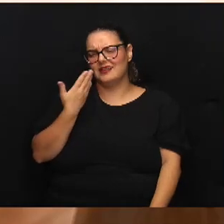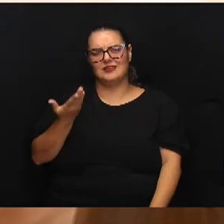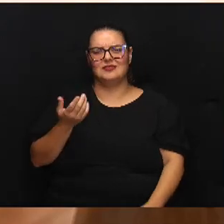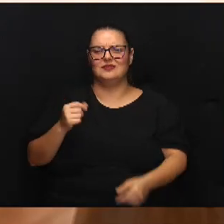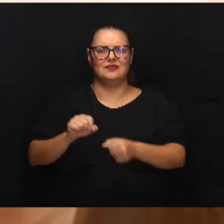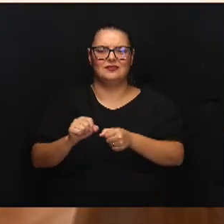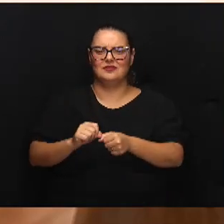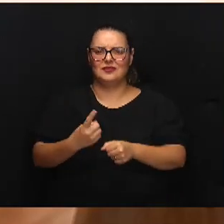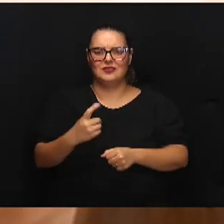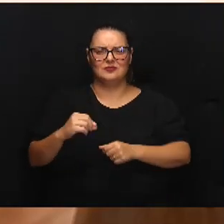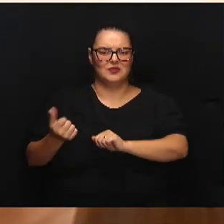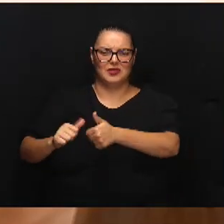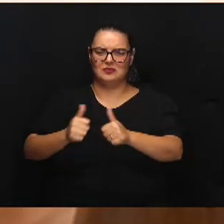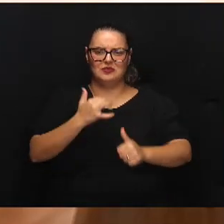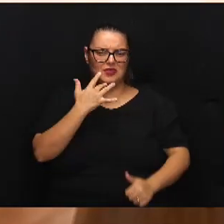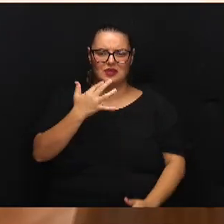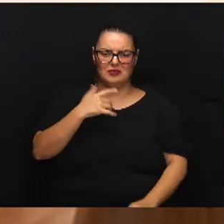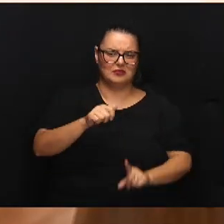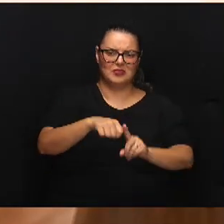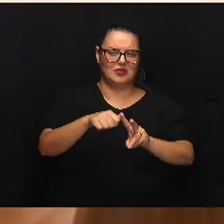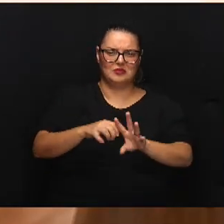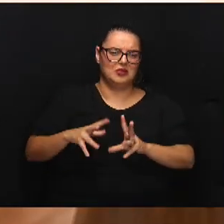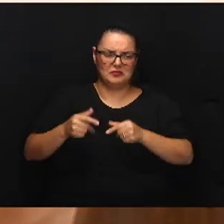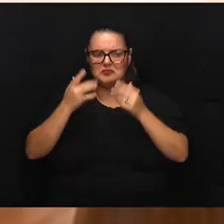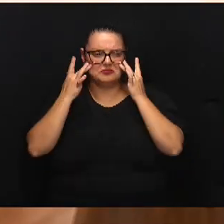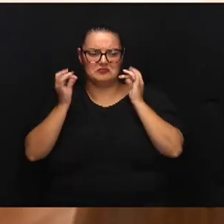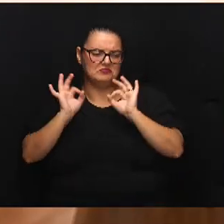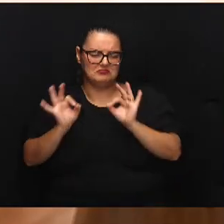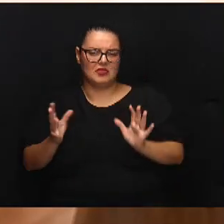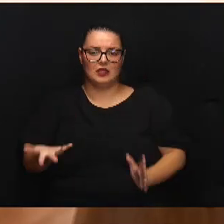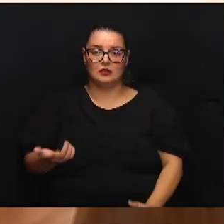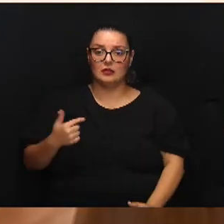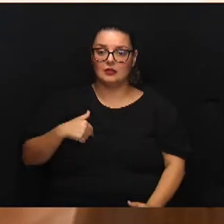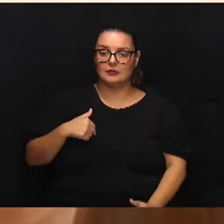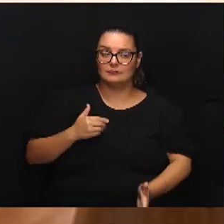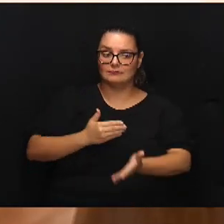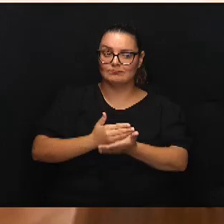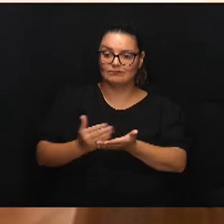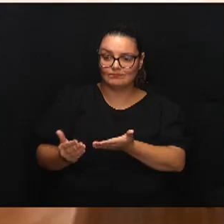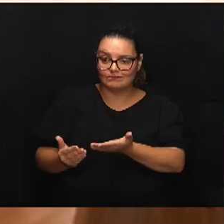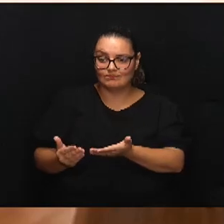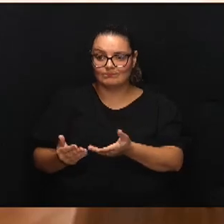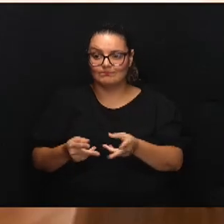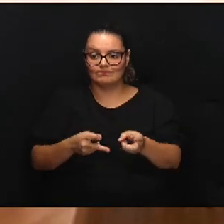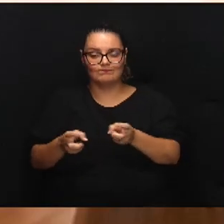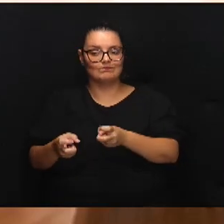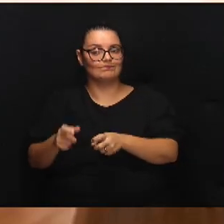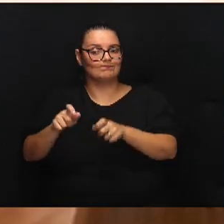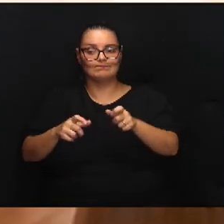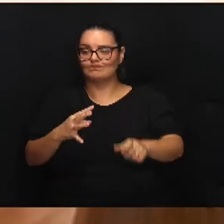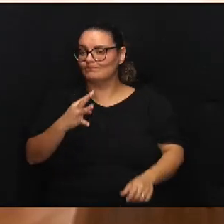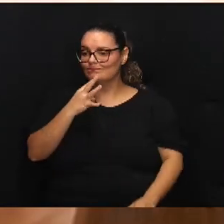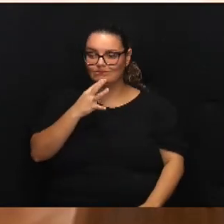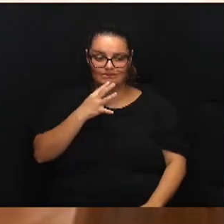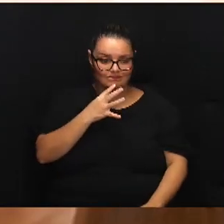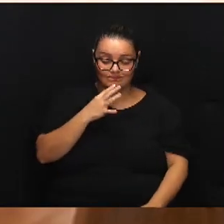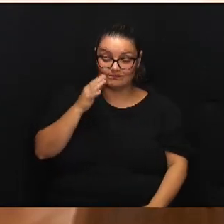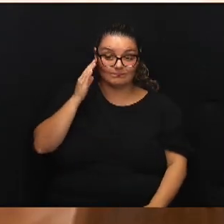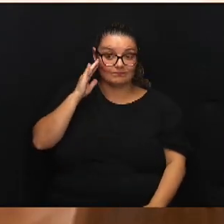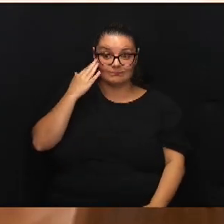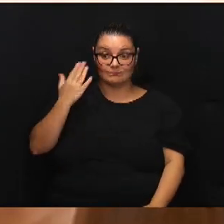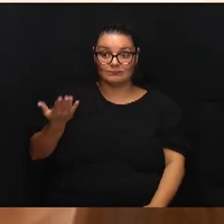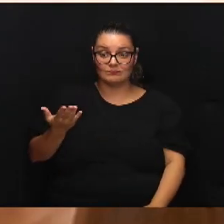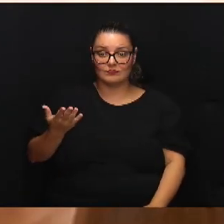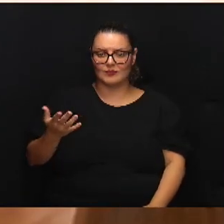10 análises de cores por mês e tá tudo tranquilo. E aí eu comecei a ver que as pessoas não entendiam o que era, ninguém conhecia. Então todo